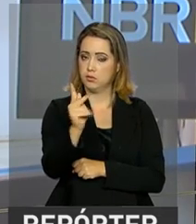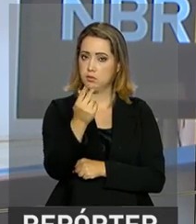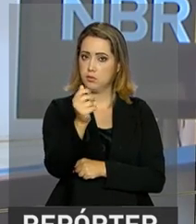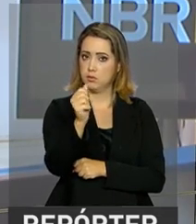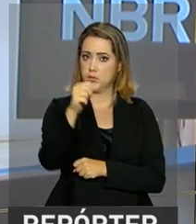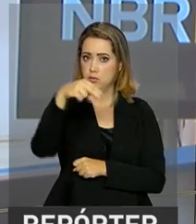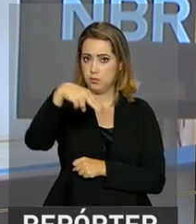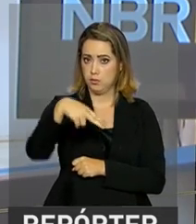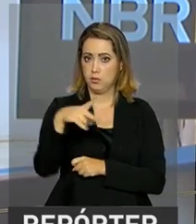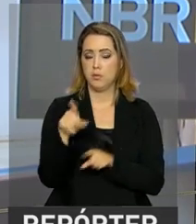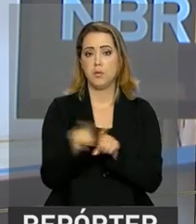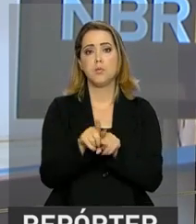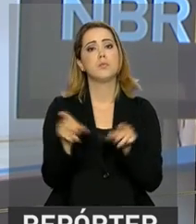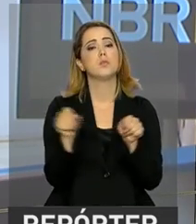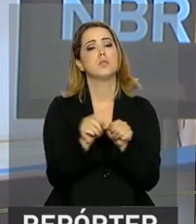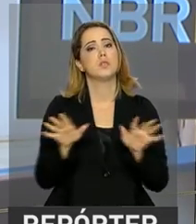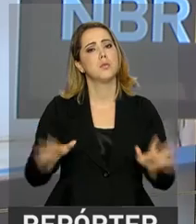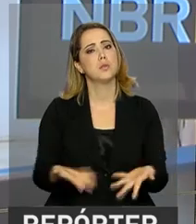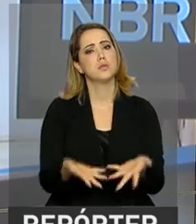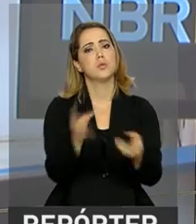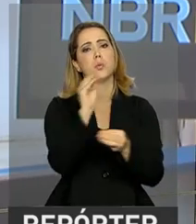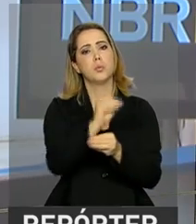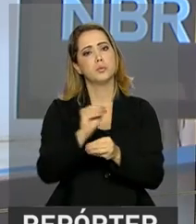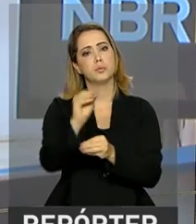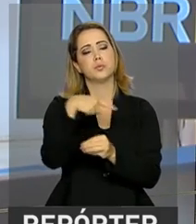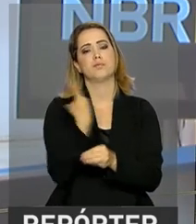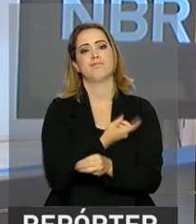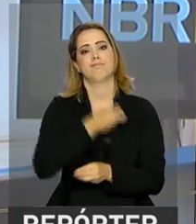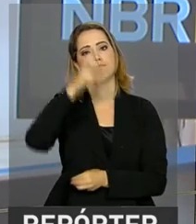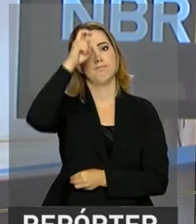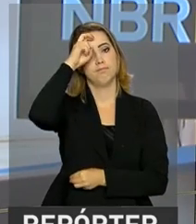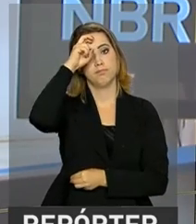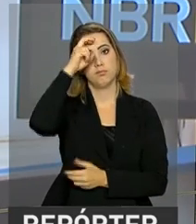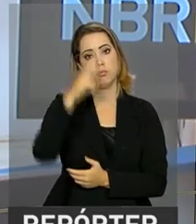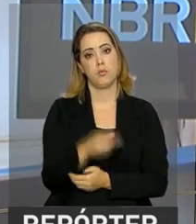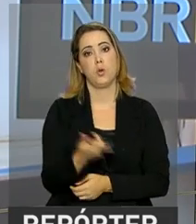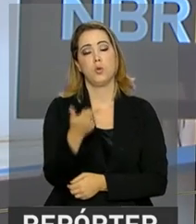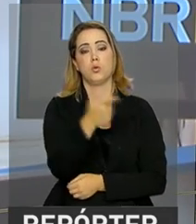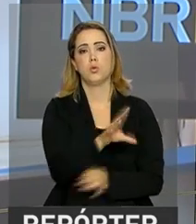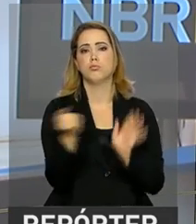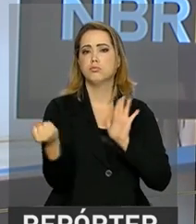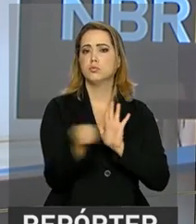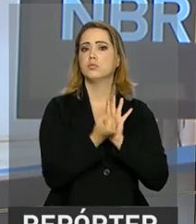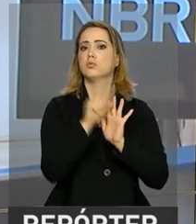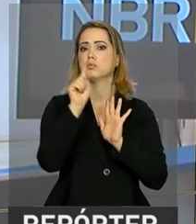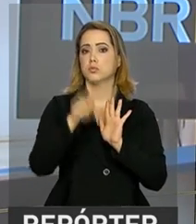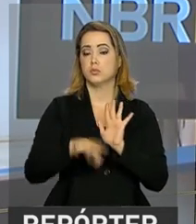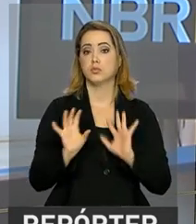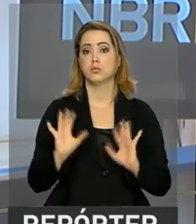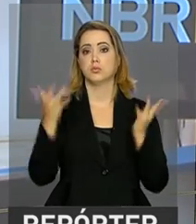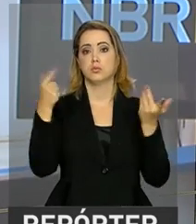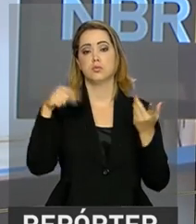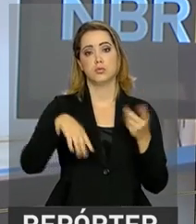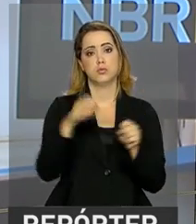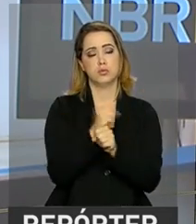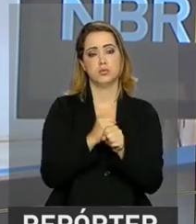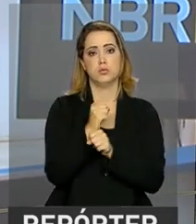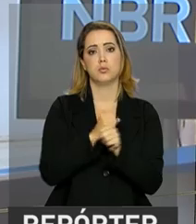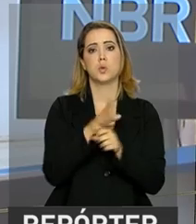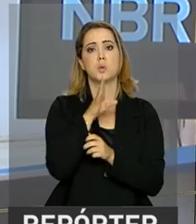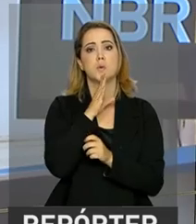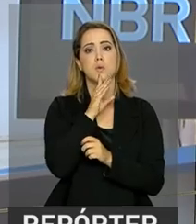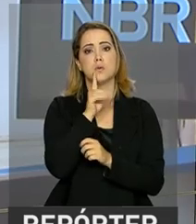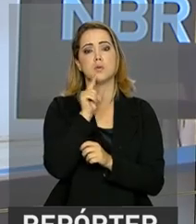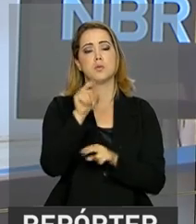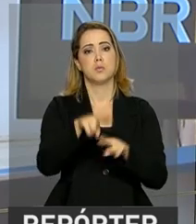Nacional, faz o trabalho de valorização e proteção da nossa cultura. Outro marco que também é comemorado este ano é